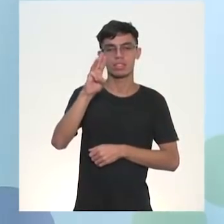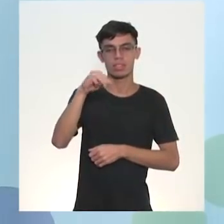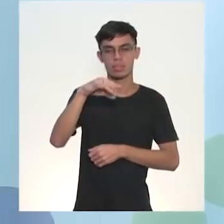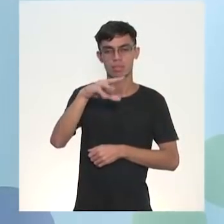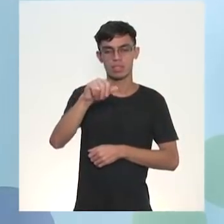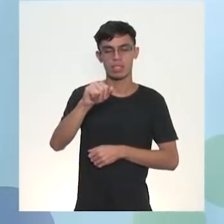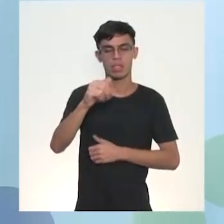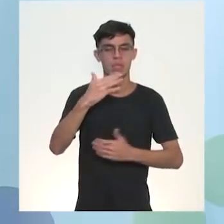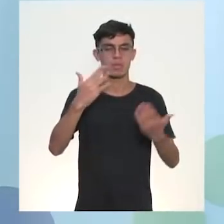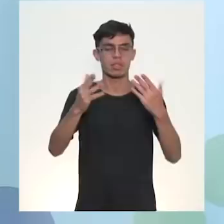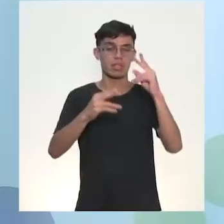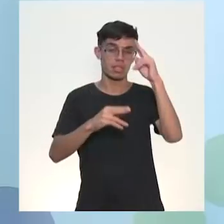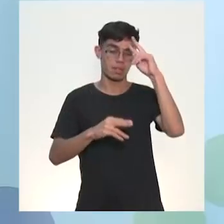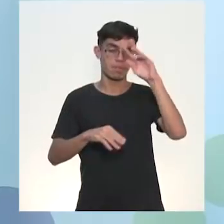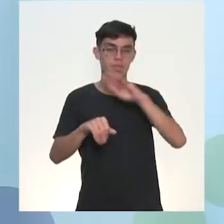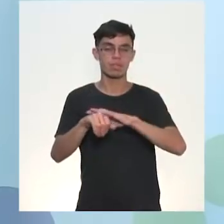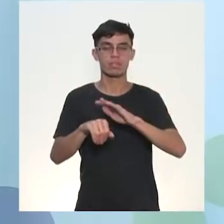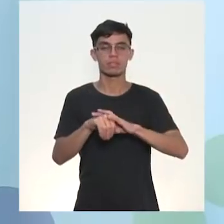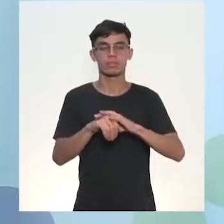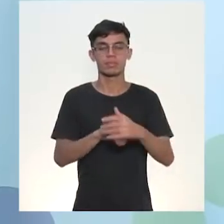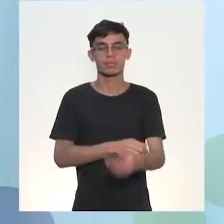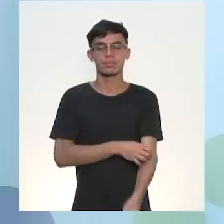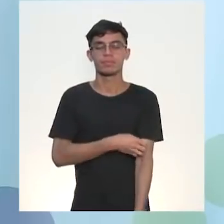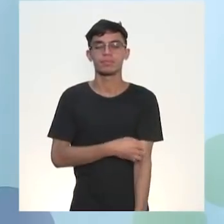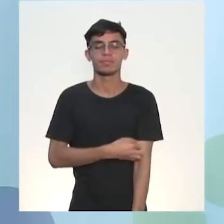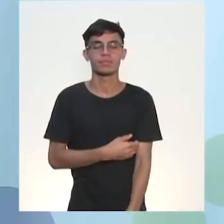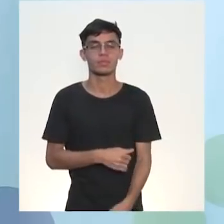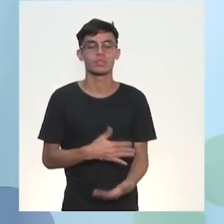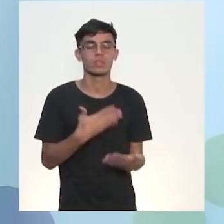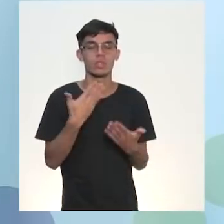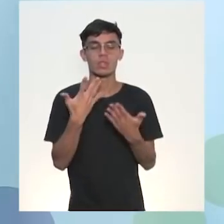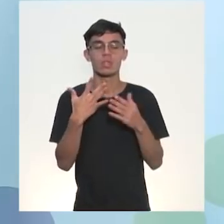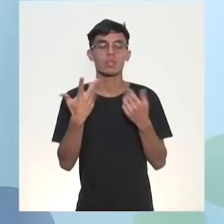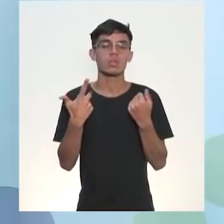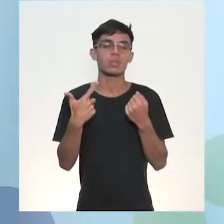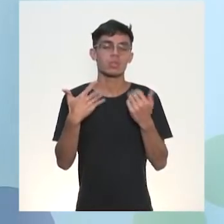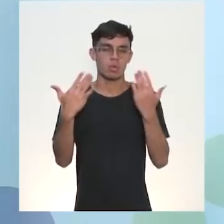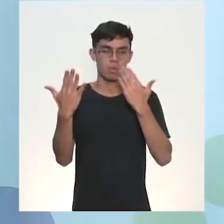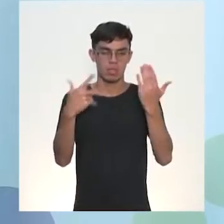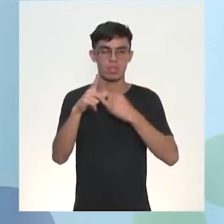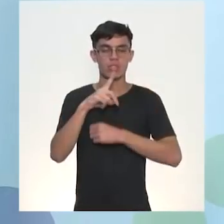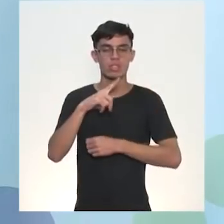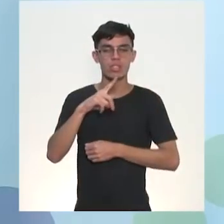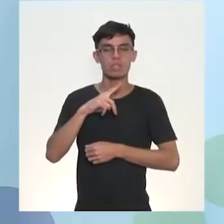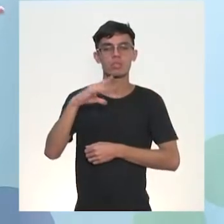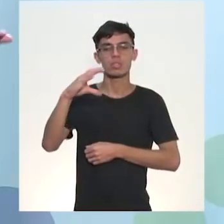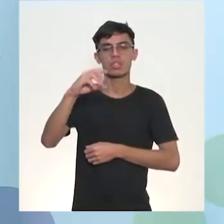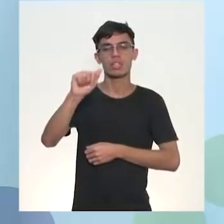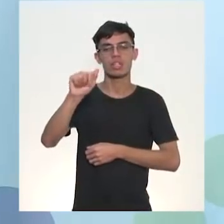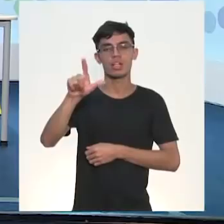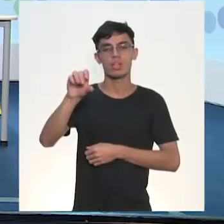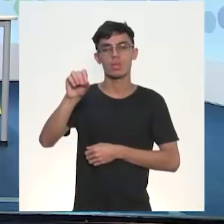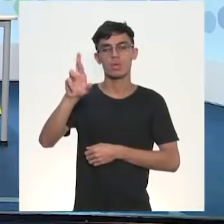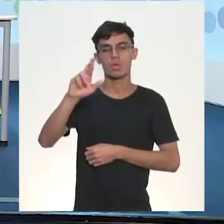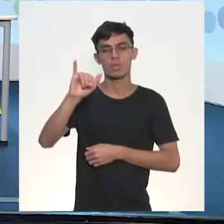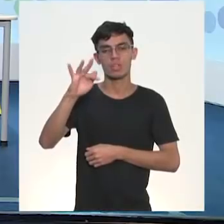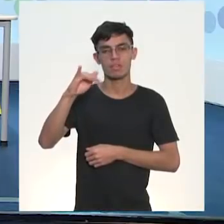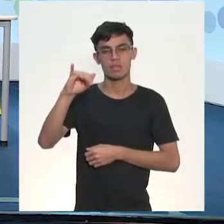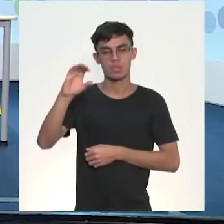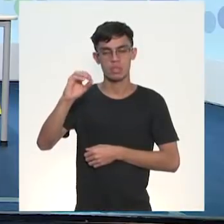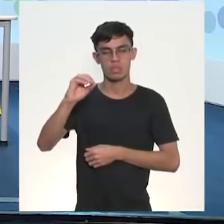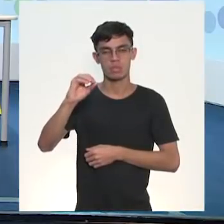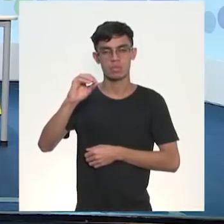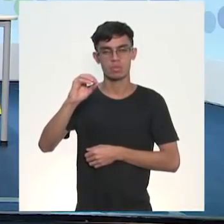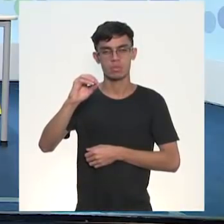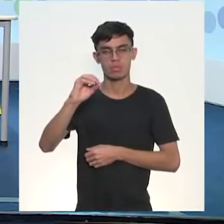dois, lembra lá que a gente fez a aula de poder calorífico, que a gente tinha a comparação dos dois, e a gente chegou à conclusão que a gasolina tem